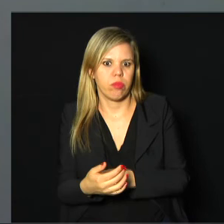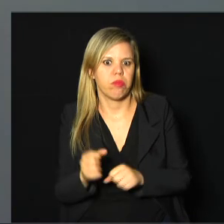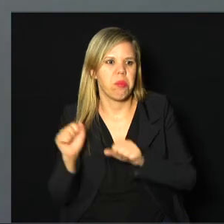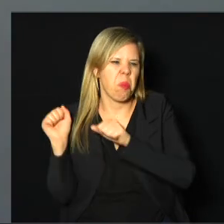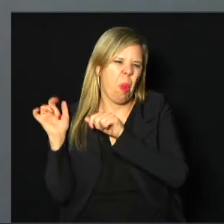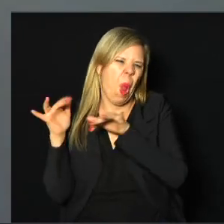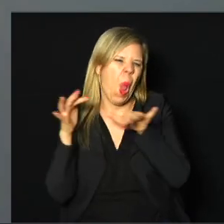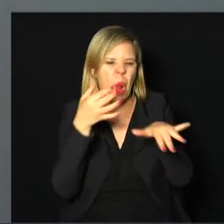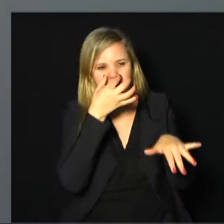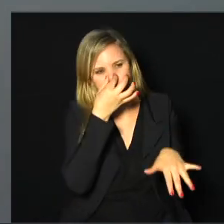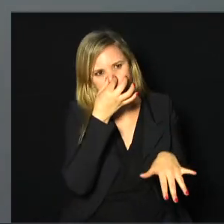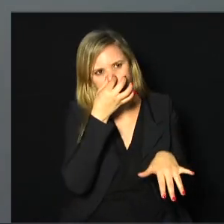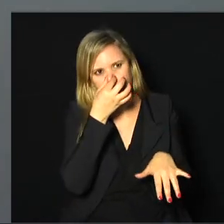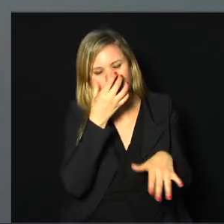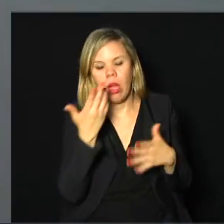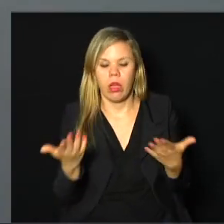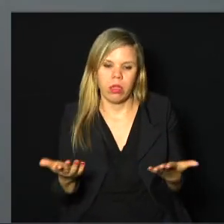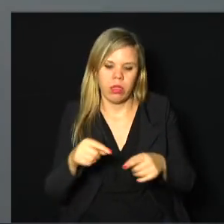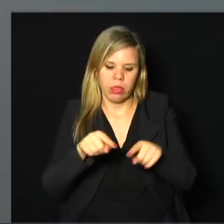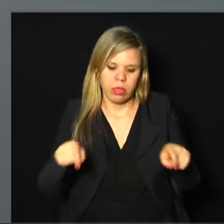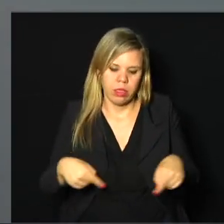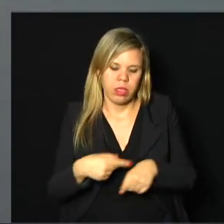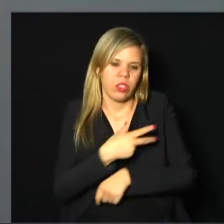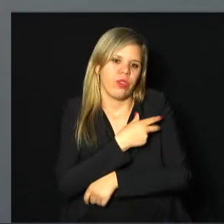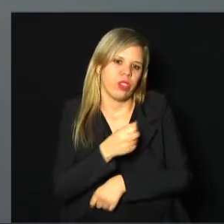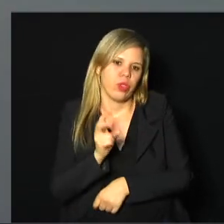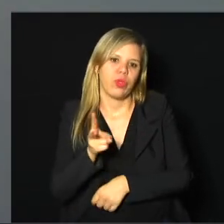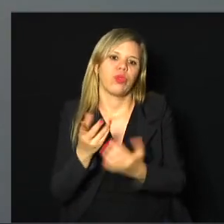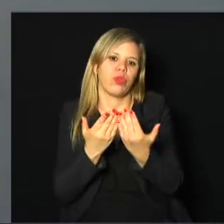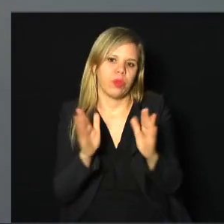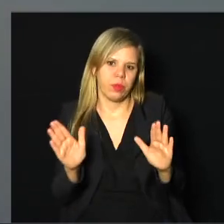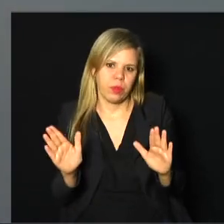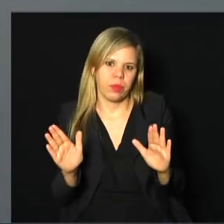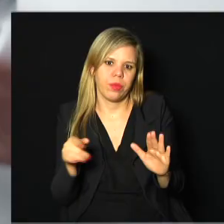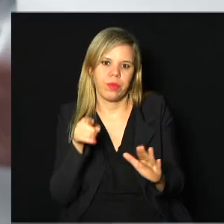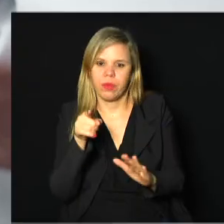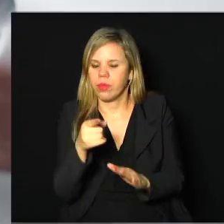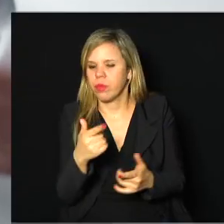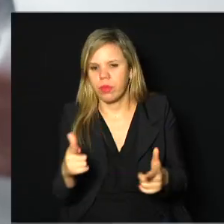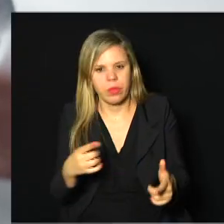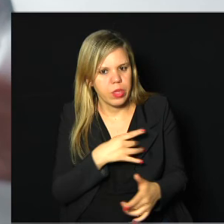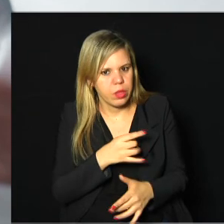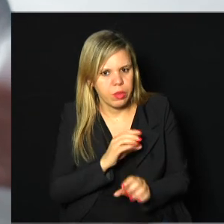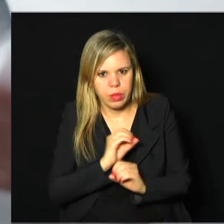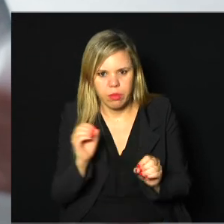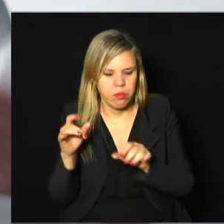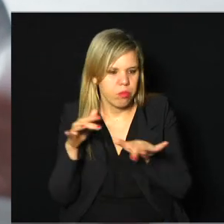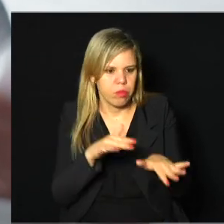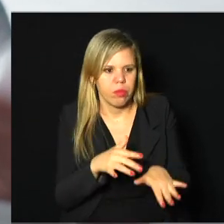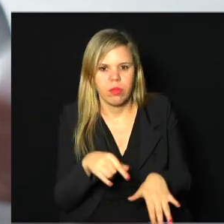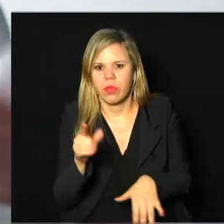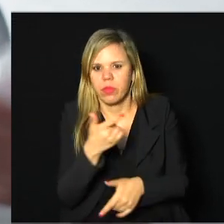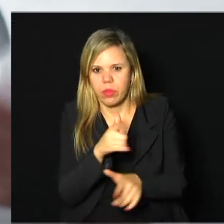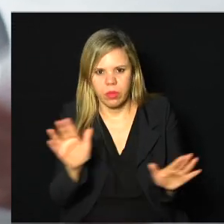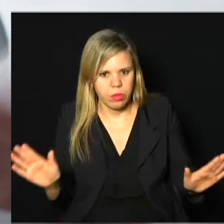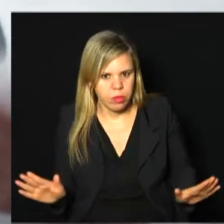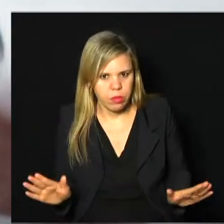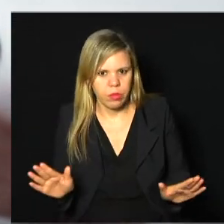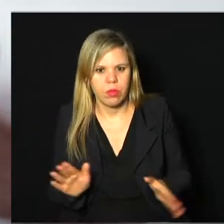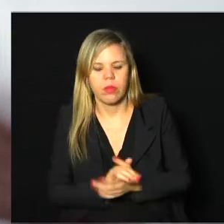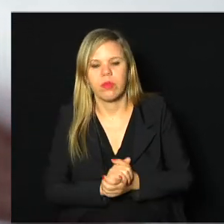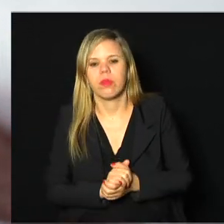é da aglomeração, né? Agora, as salas de vacina continuam abertas, você não tem que ter medo da aglomeração, porque não vai